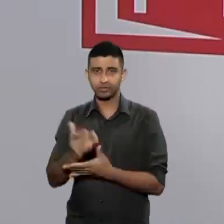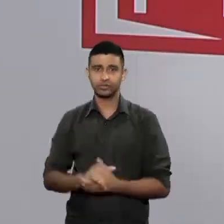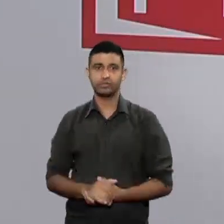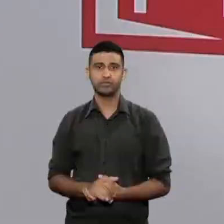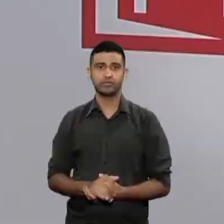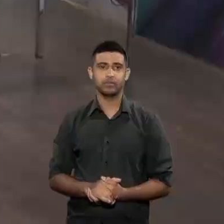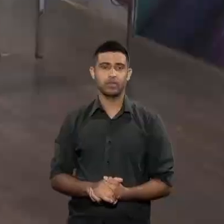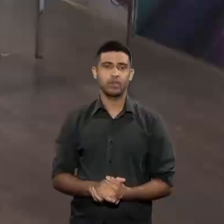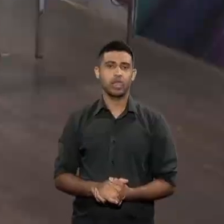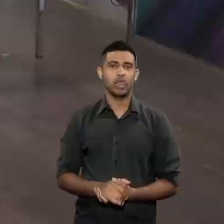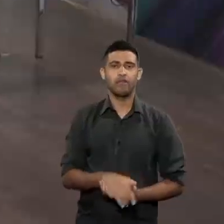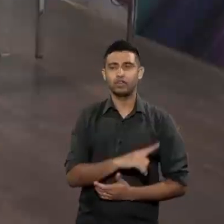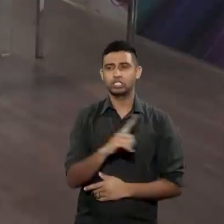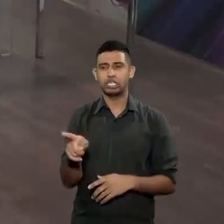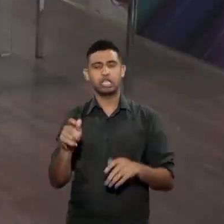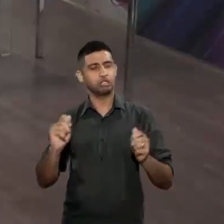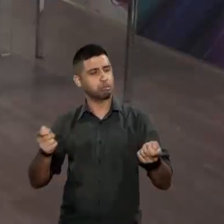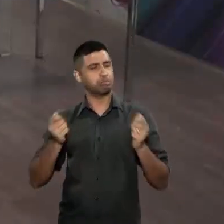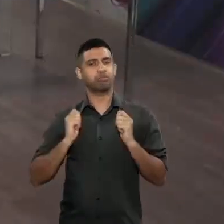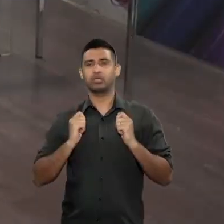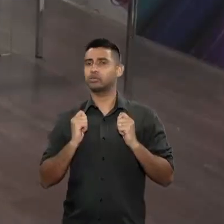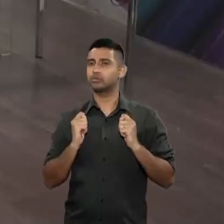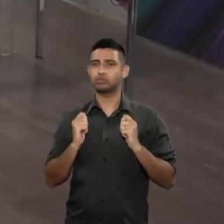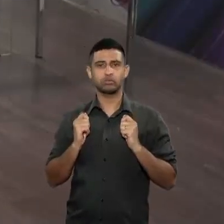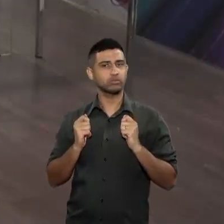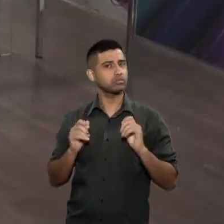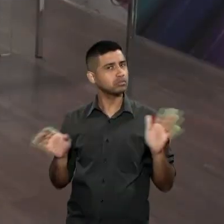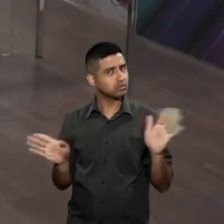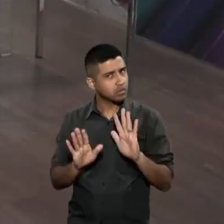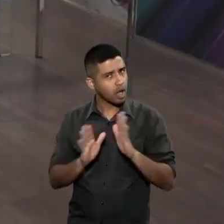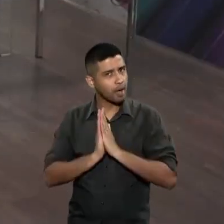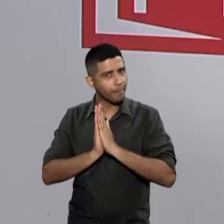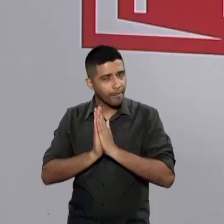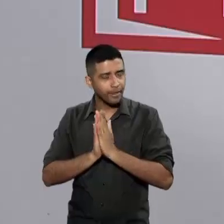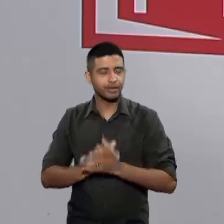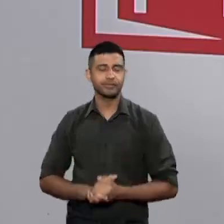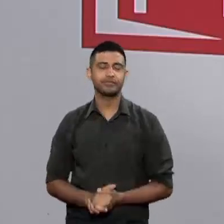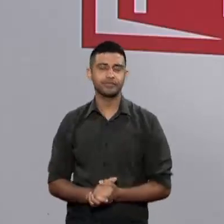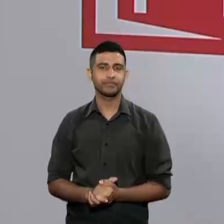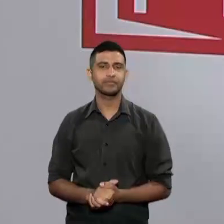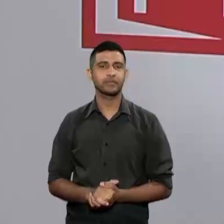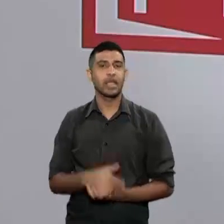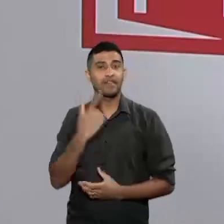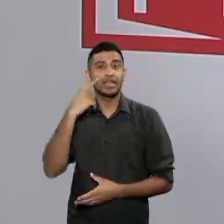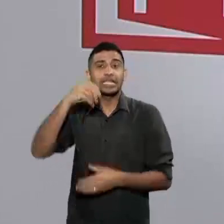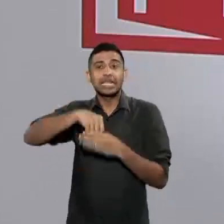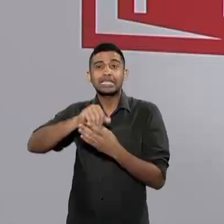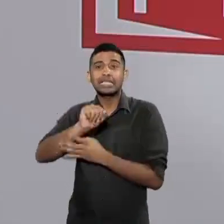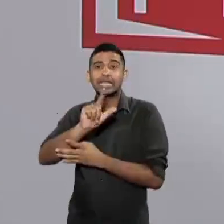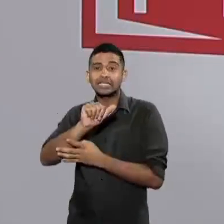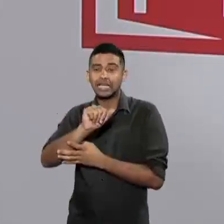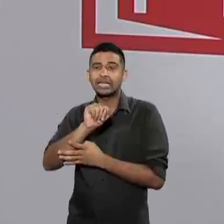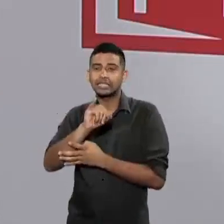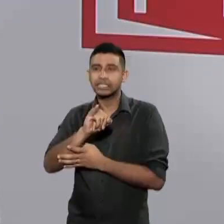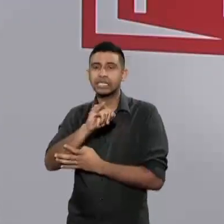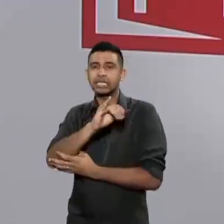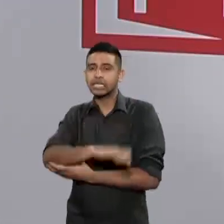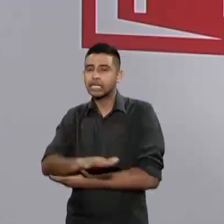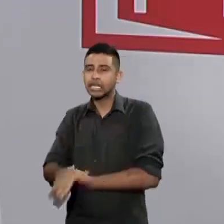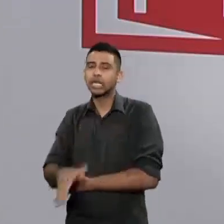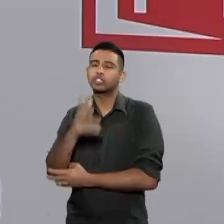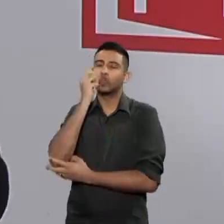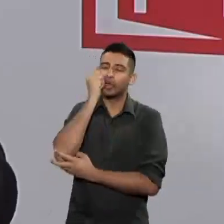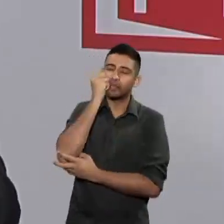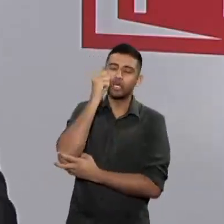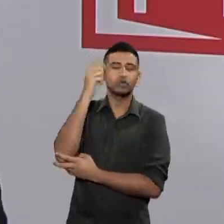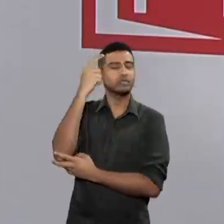né? Ótimo! Não negligenciem. Né? Não negligenciar essa demanda dentro da sala de aula. Se uma criança